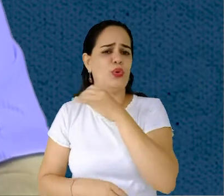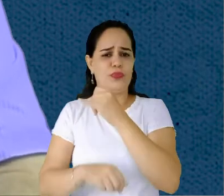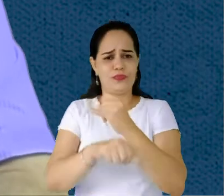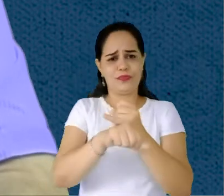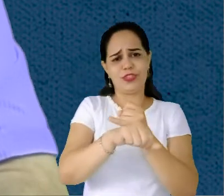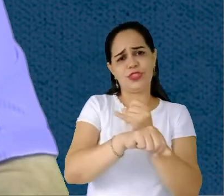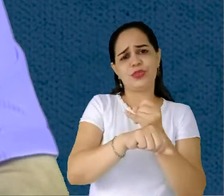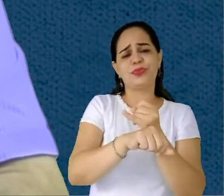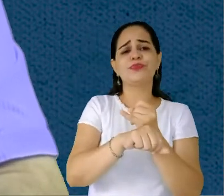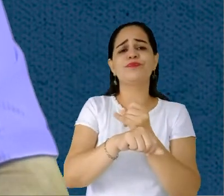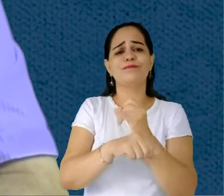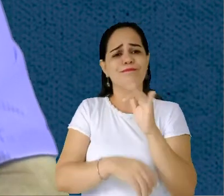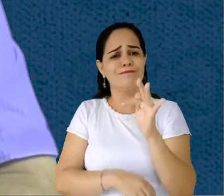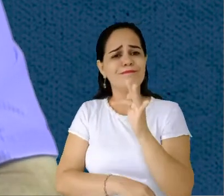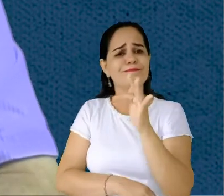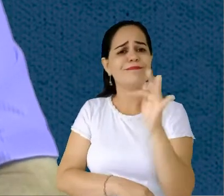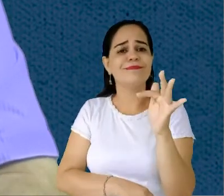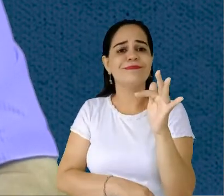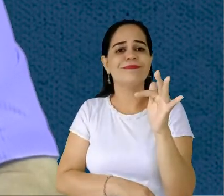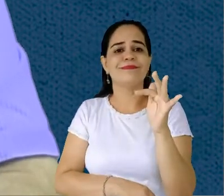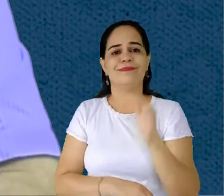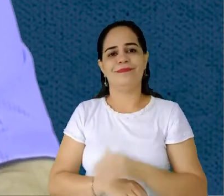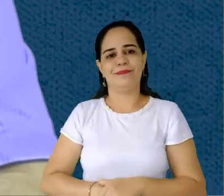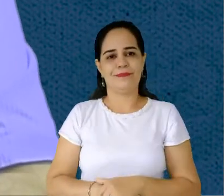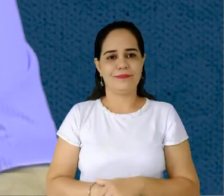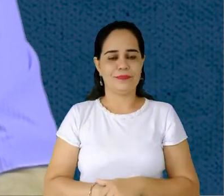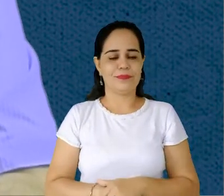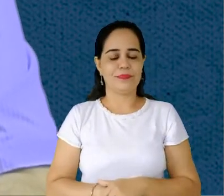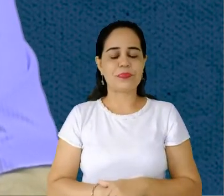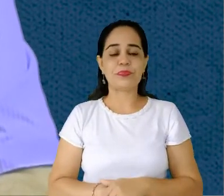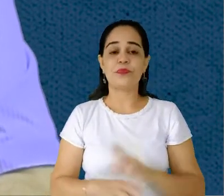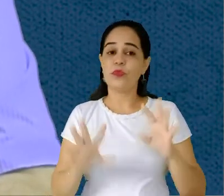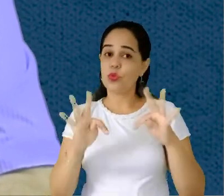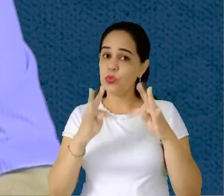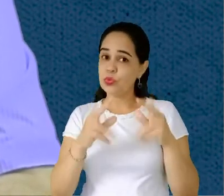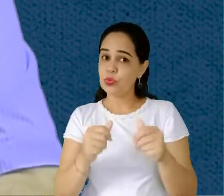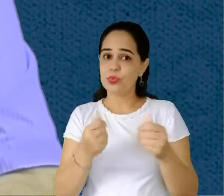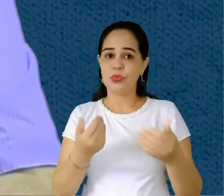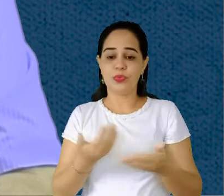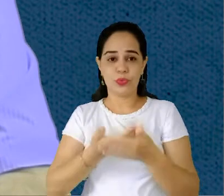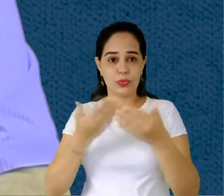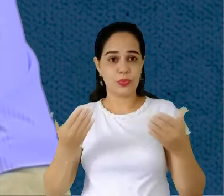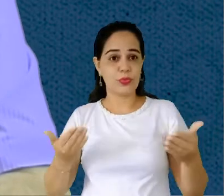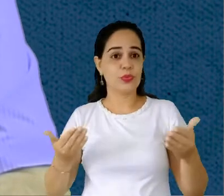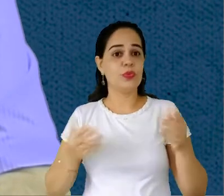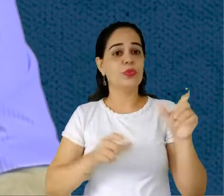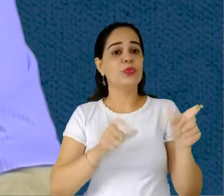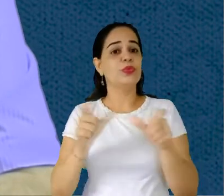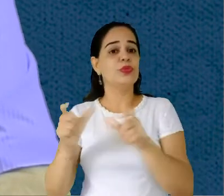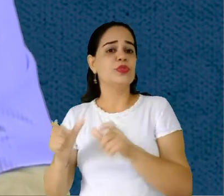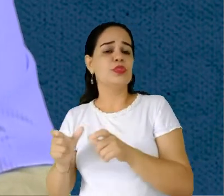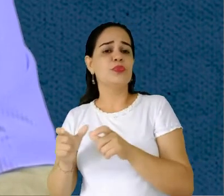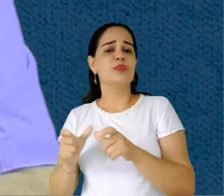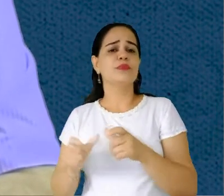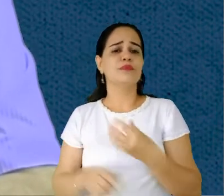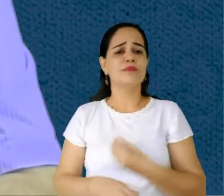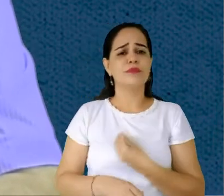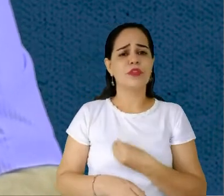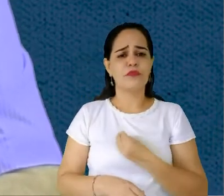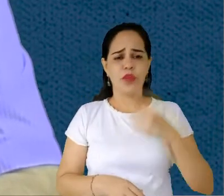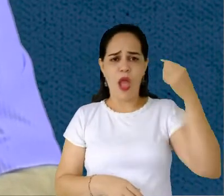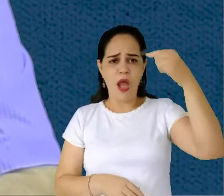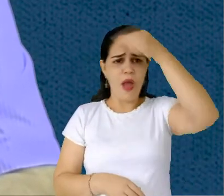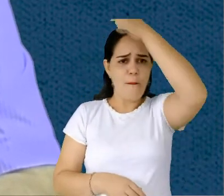Esta é a Nova Jerusalém, a cidade da santidade, onde todos os que nela moram são